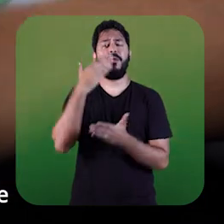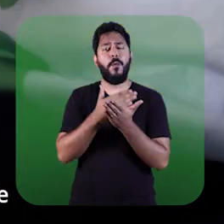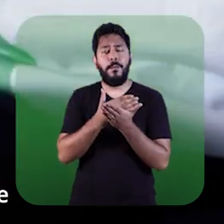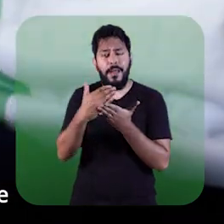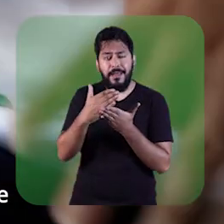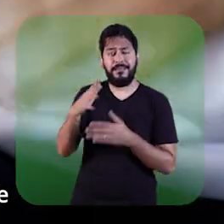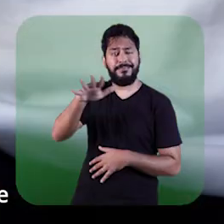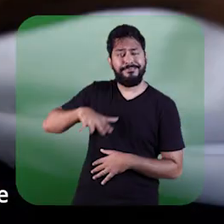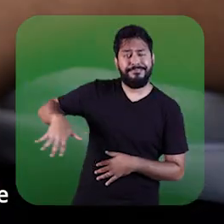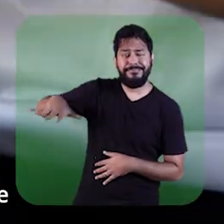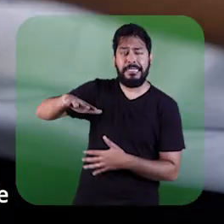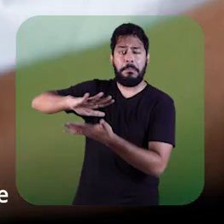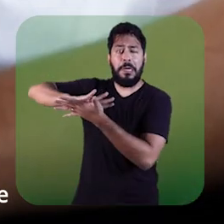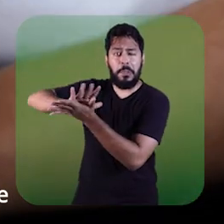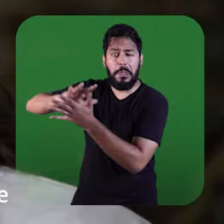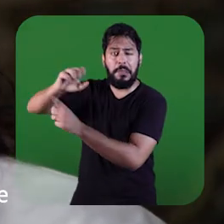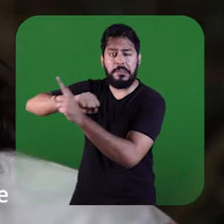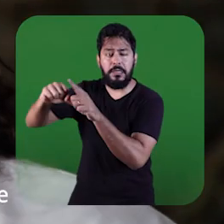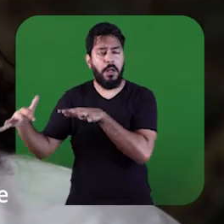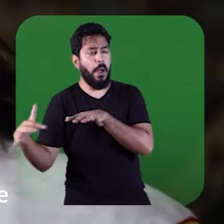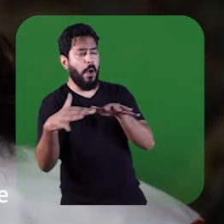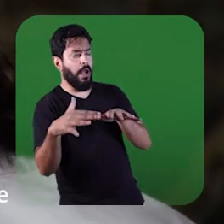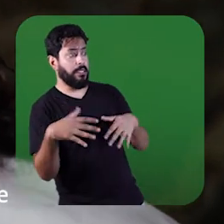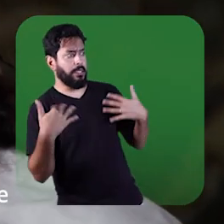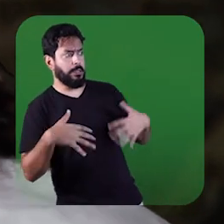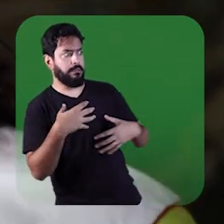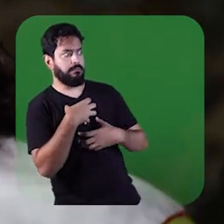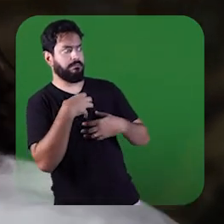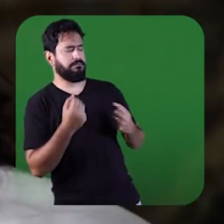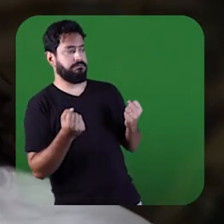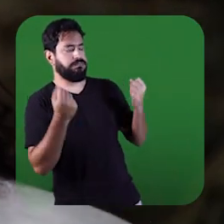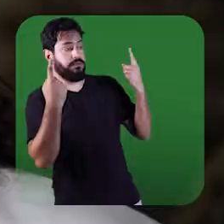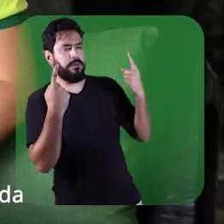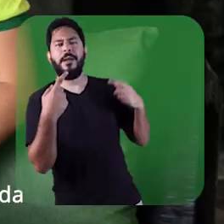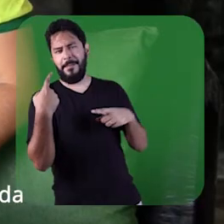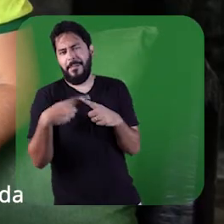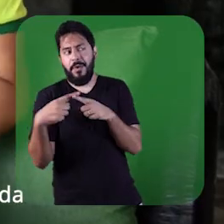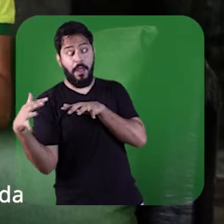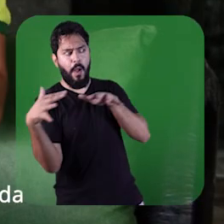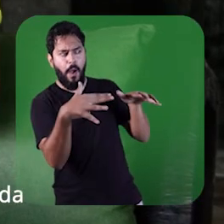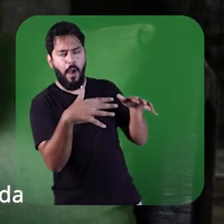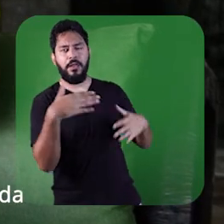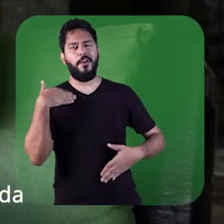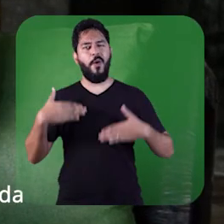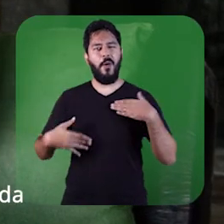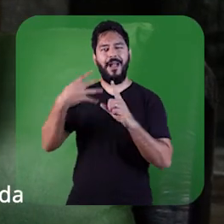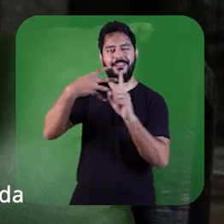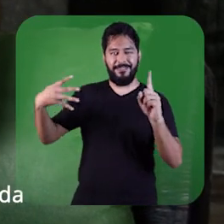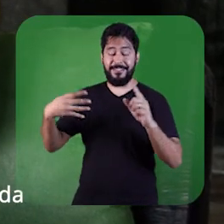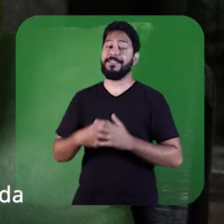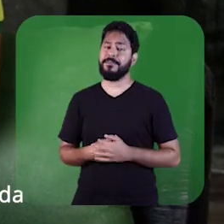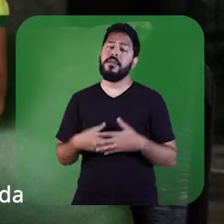porque a gente vive numa sociedade que o preconceito é grande a partir desses corpos, né? Então foi toda uma